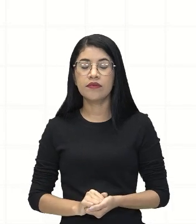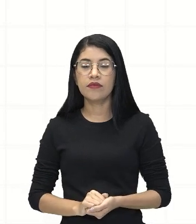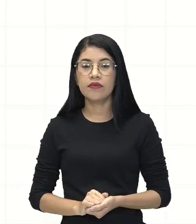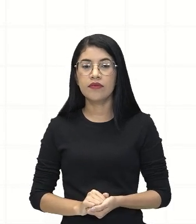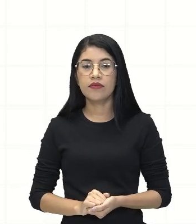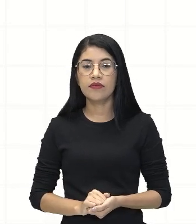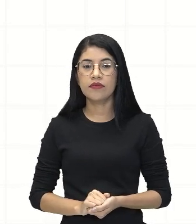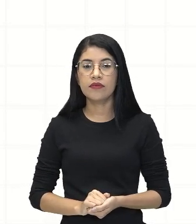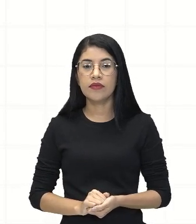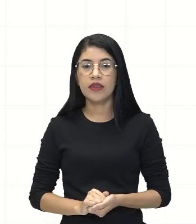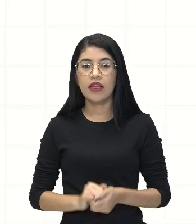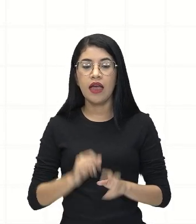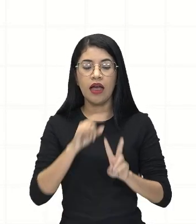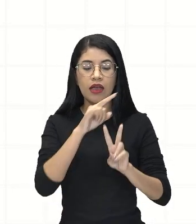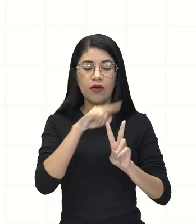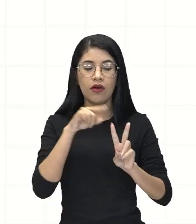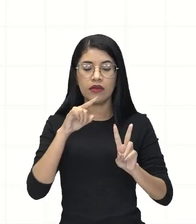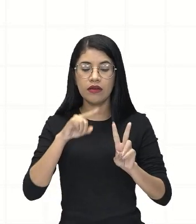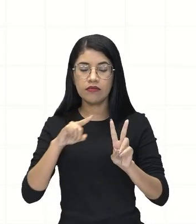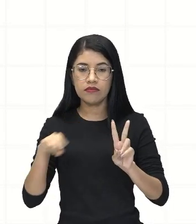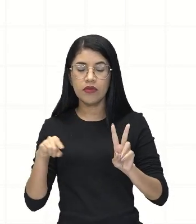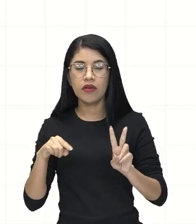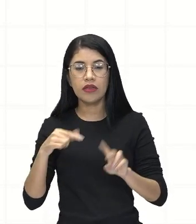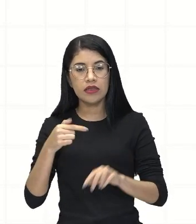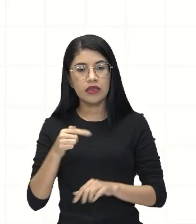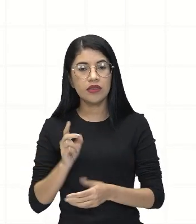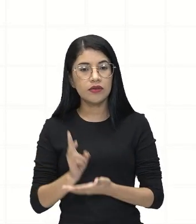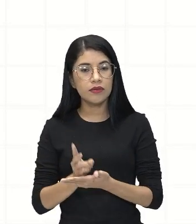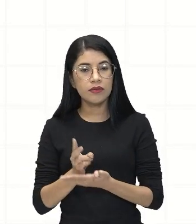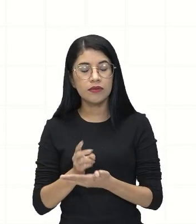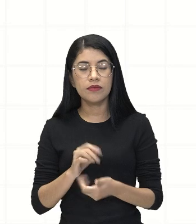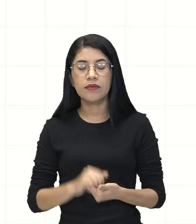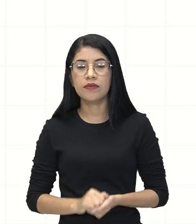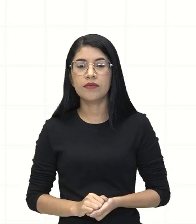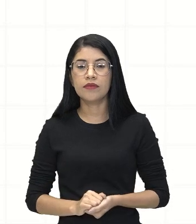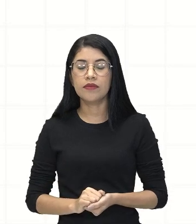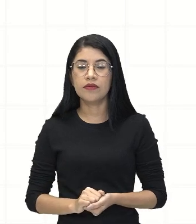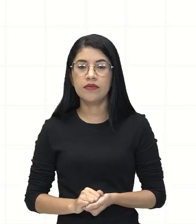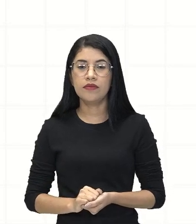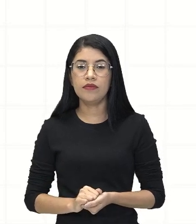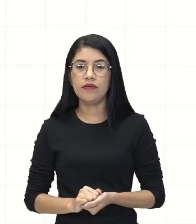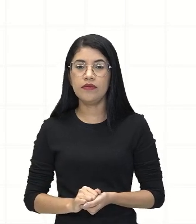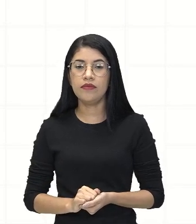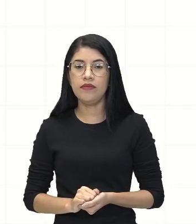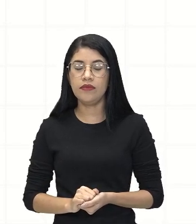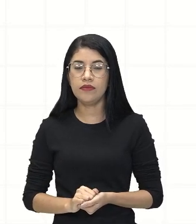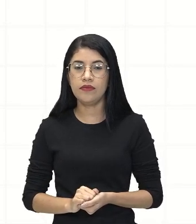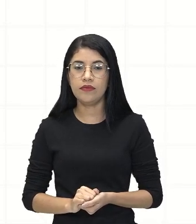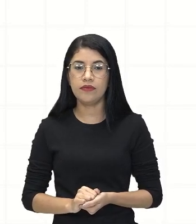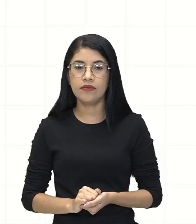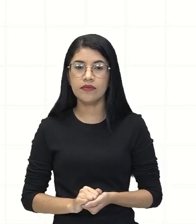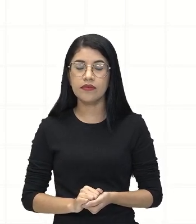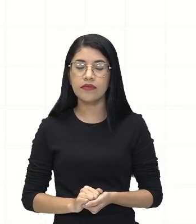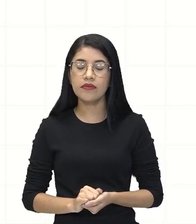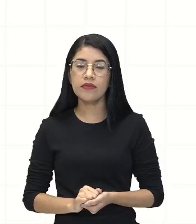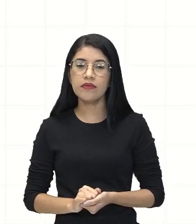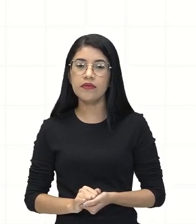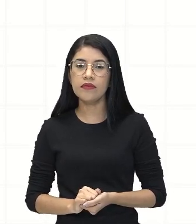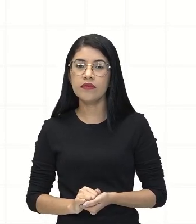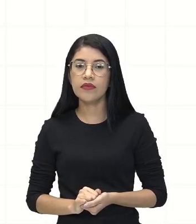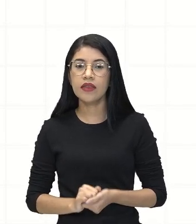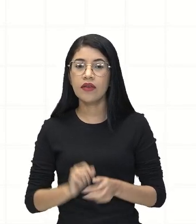2 morreria com 2 e ia voltar para o 7, tá bom? Então, reescrevendo aqui como raiz quadrada de